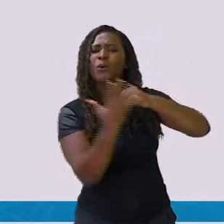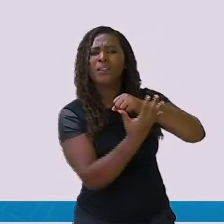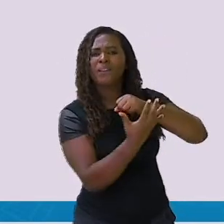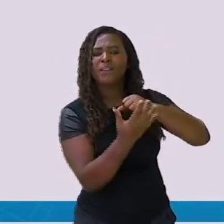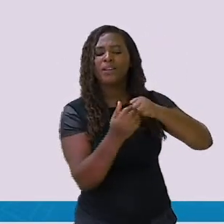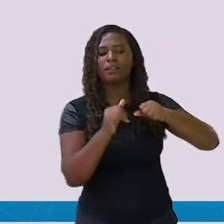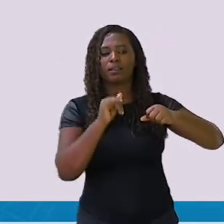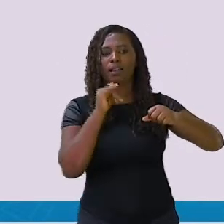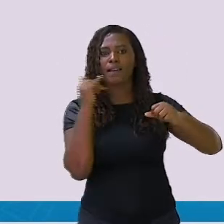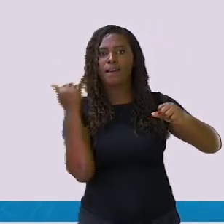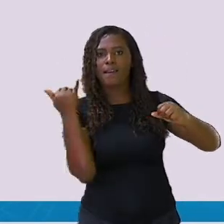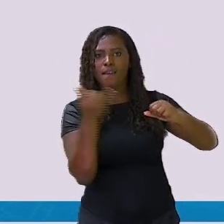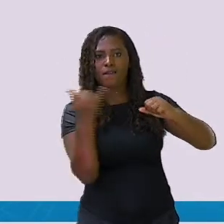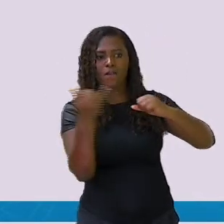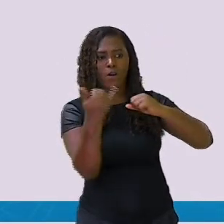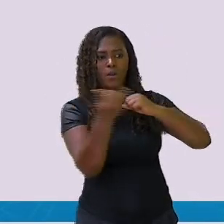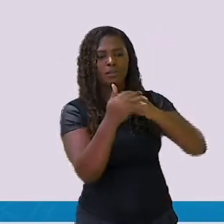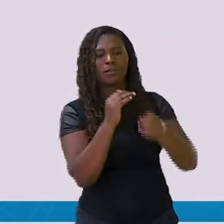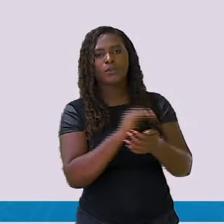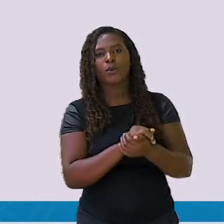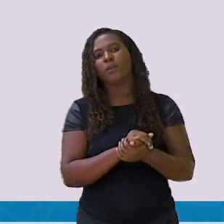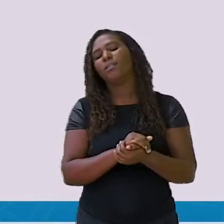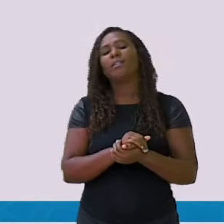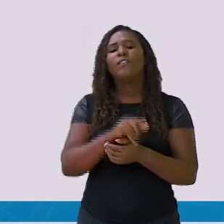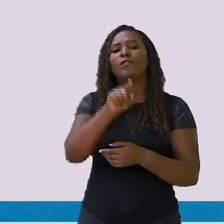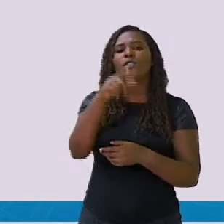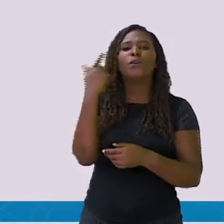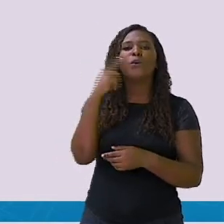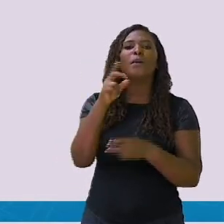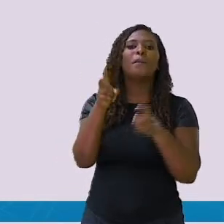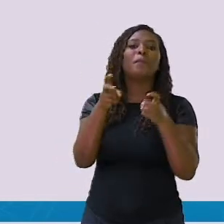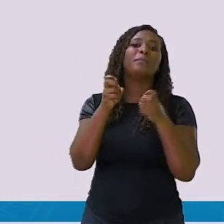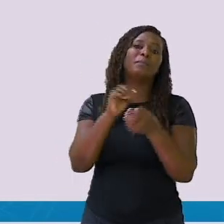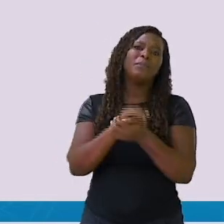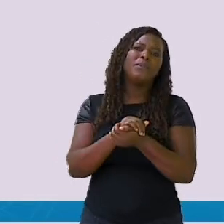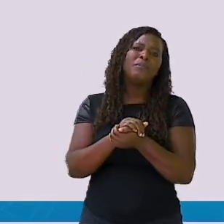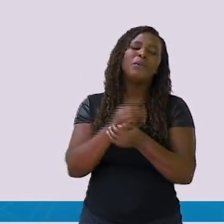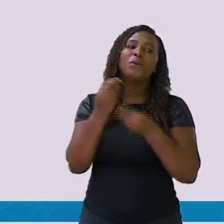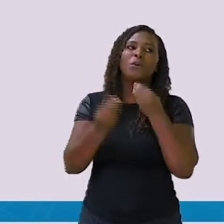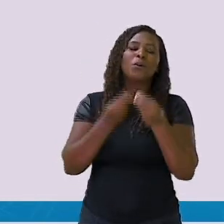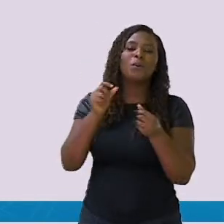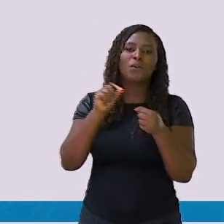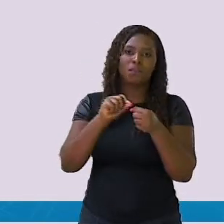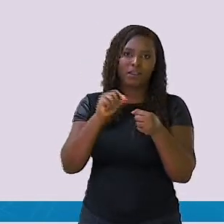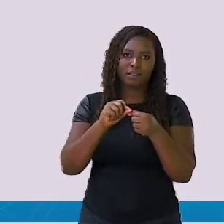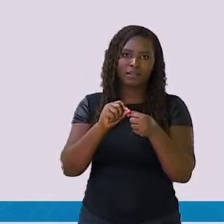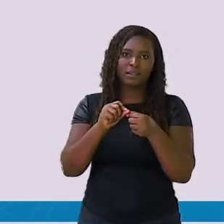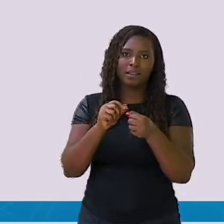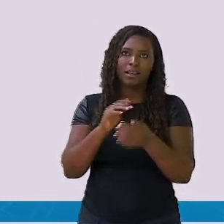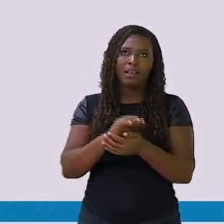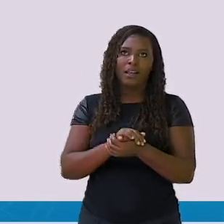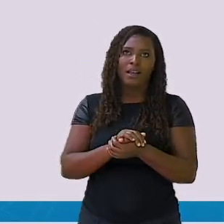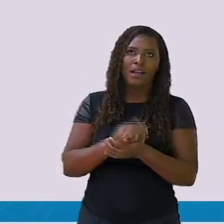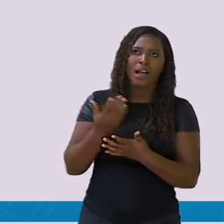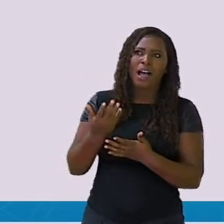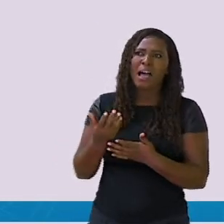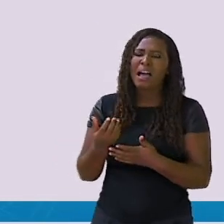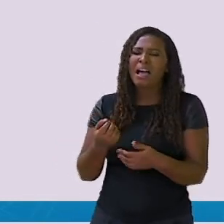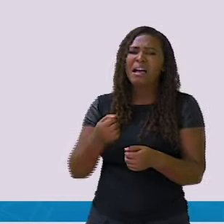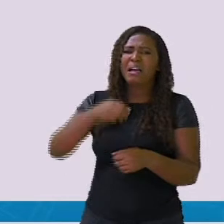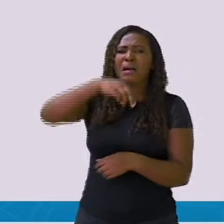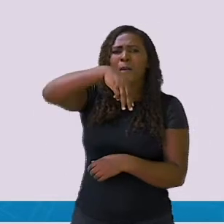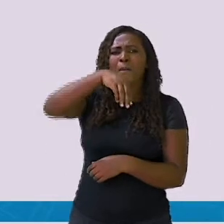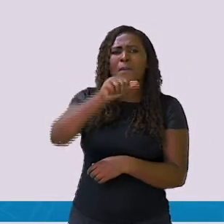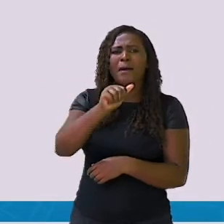informações. Vocês conseguem perceber agora o que é um mapa mental? quando fala mapa mental, é uma coisa